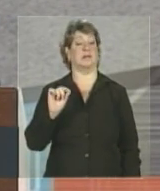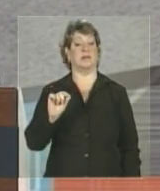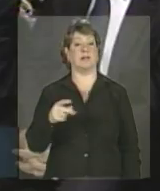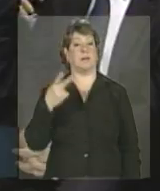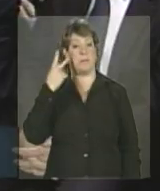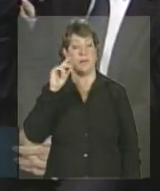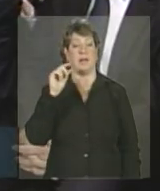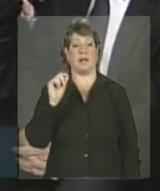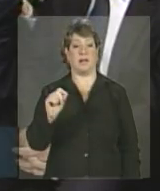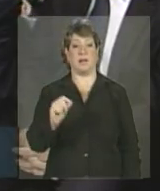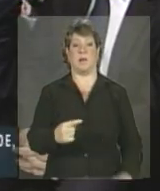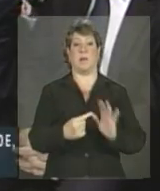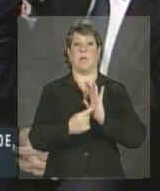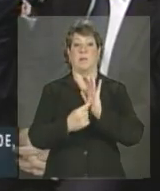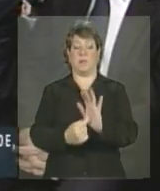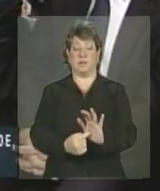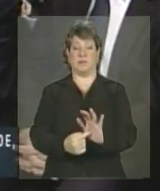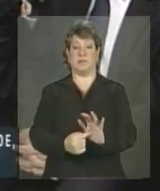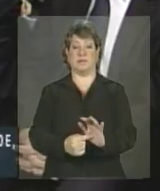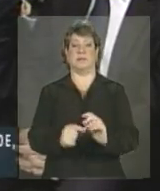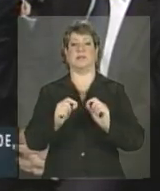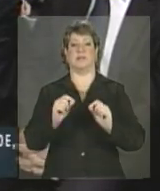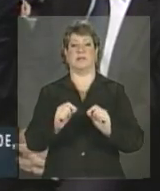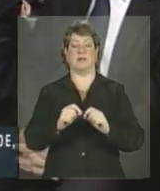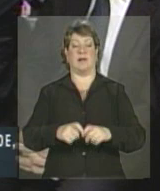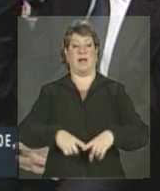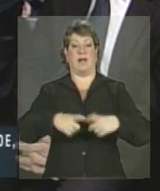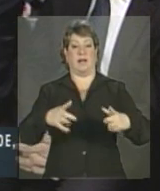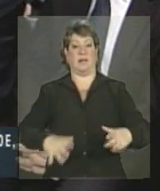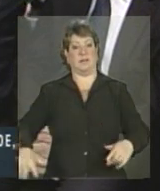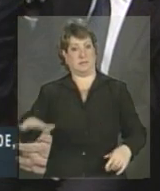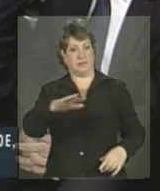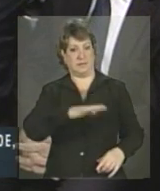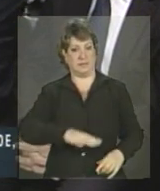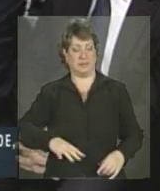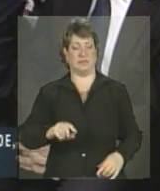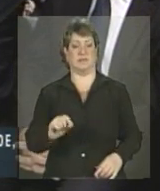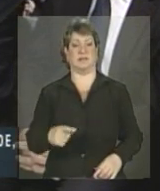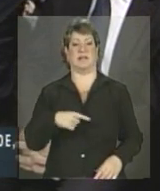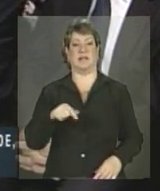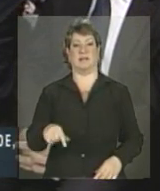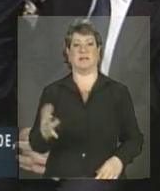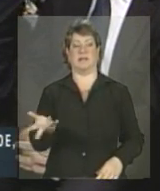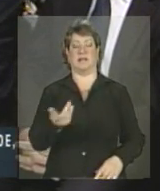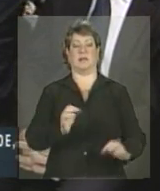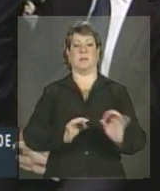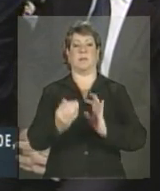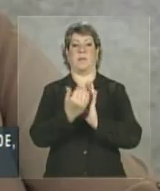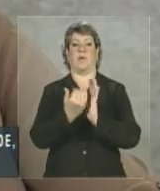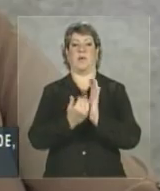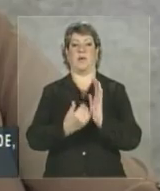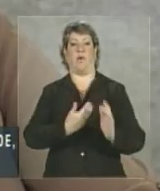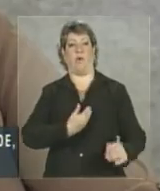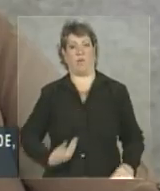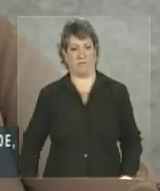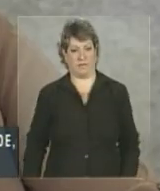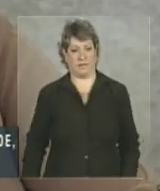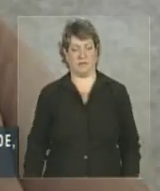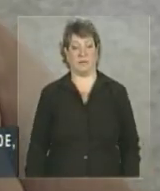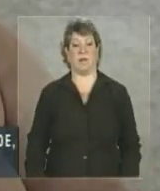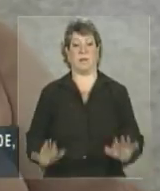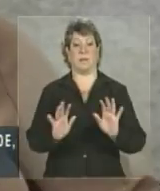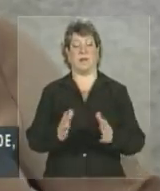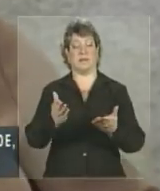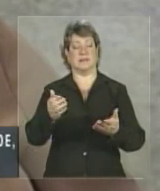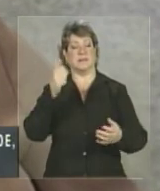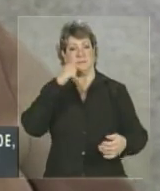para enfatizar um aspecto da grandeza e da amplitude deste grande programa de governo. Mas,